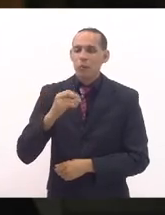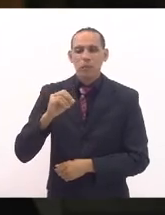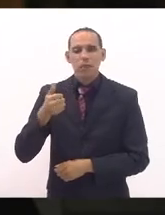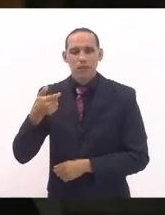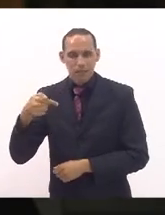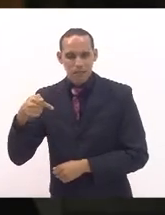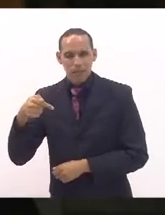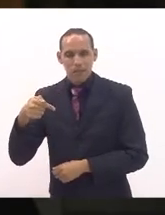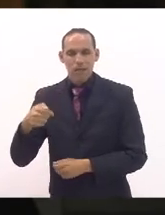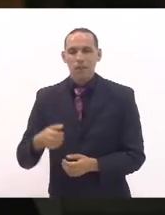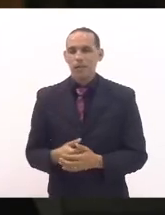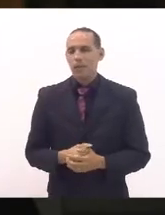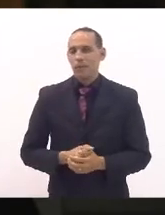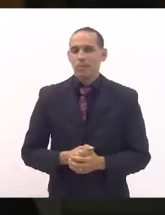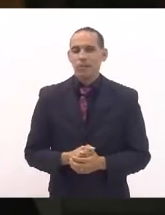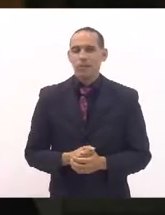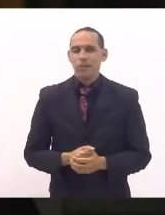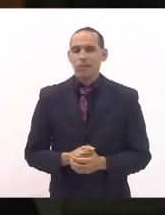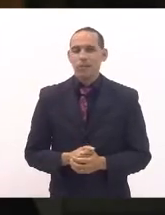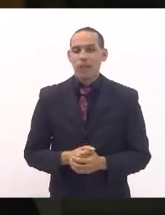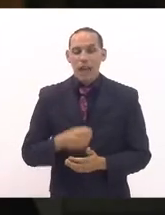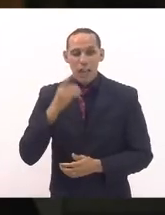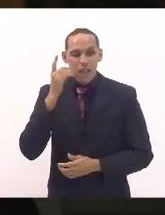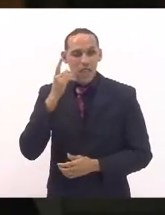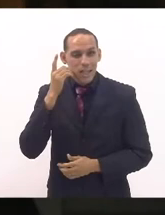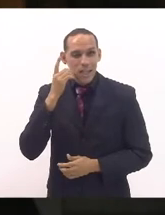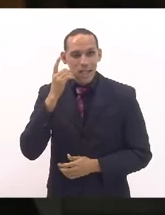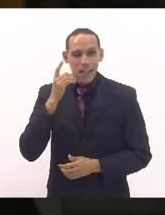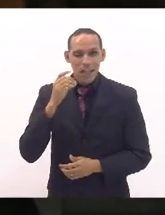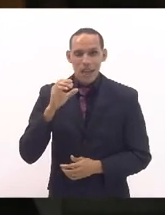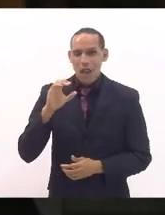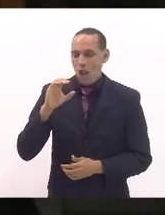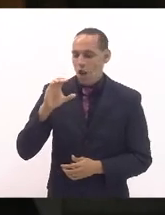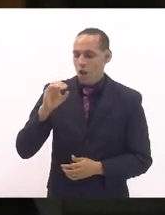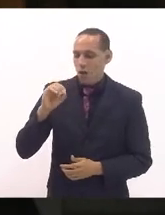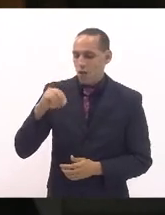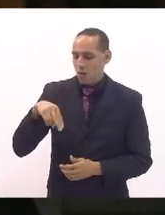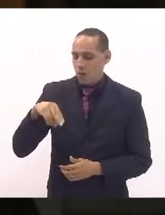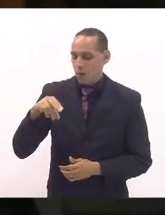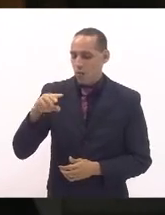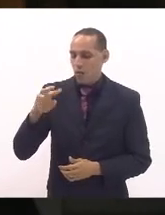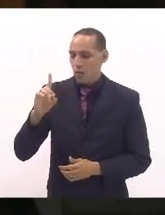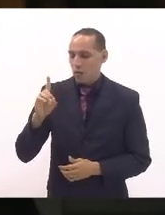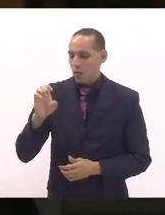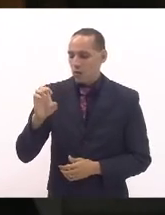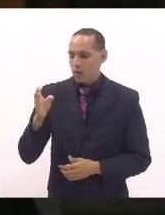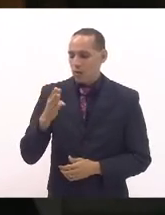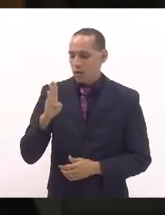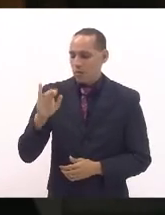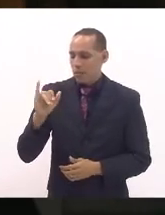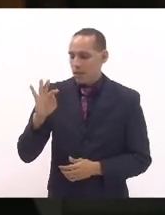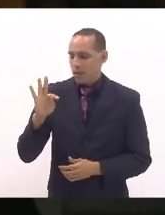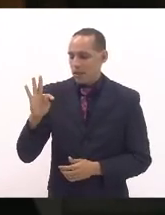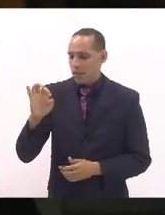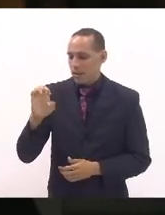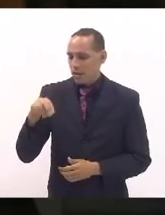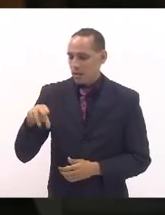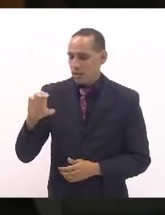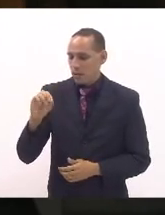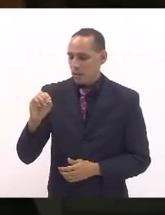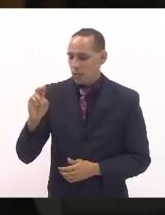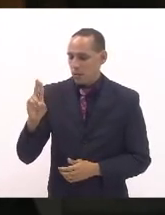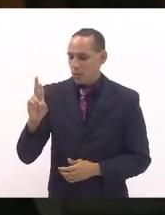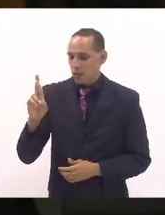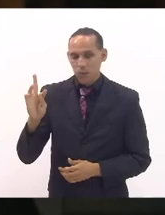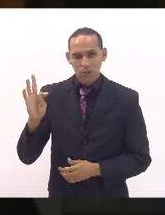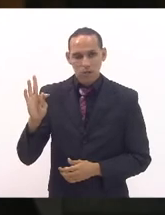2017, o então deputado Conte Bittencourt instituiu um grupo de trabalho que